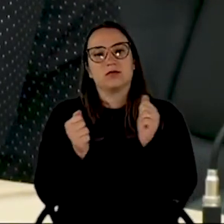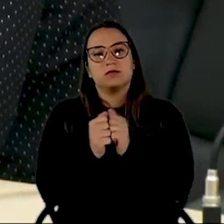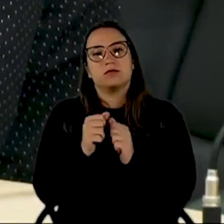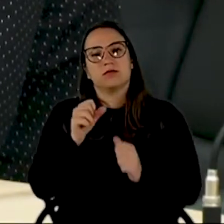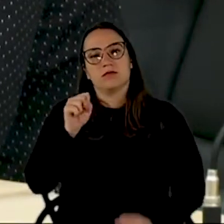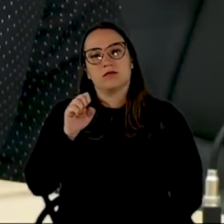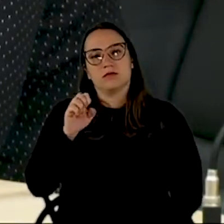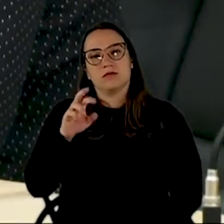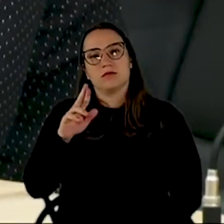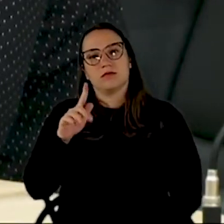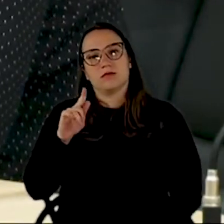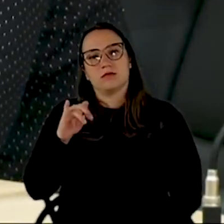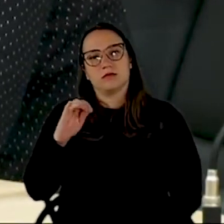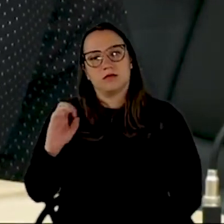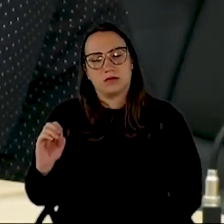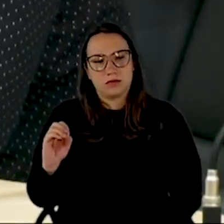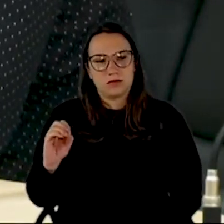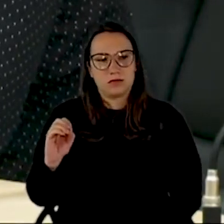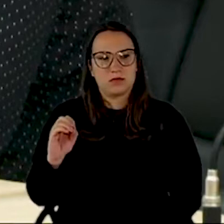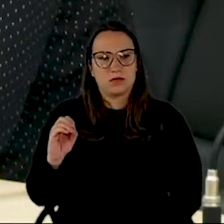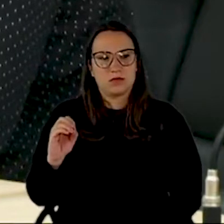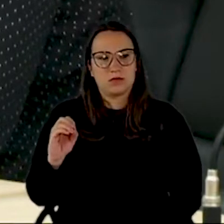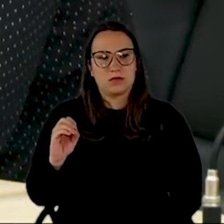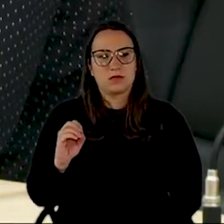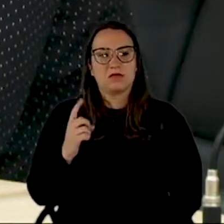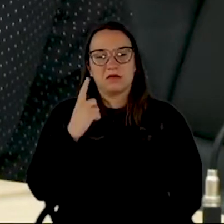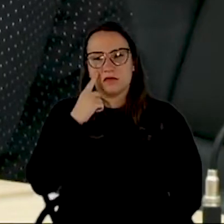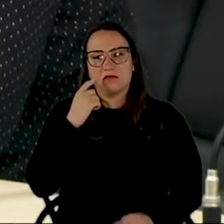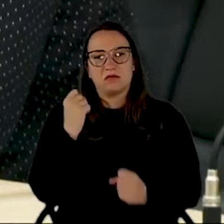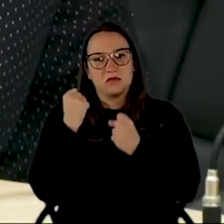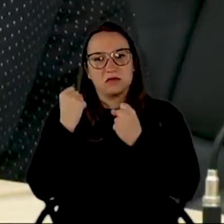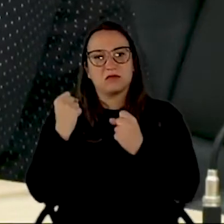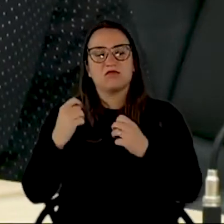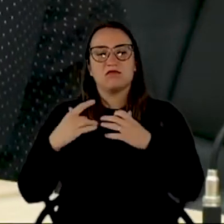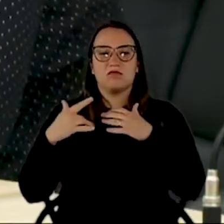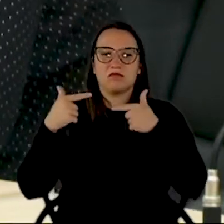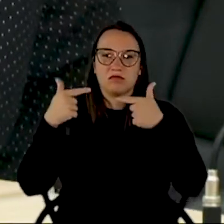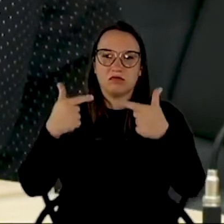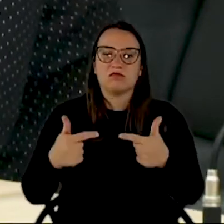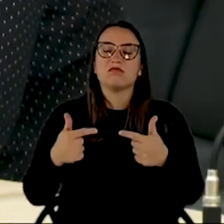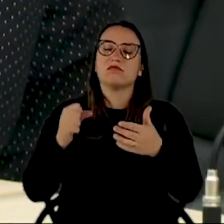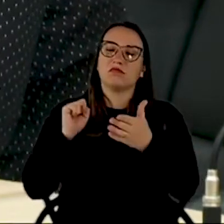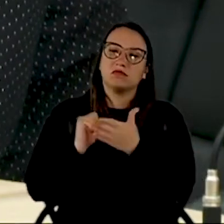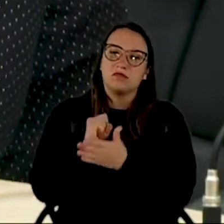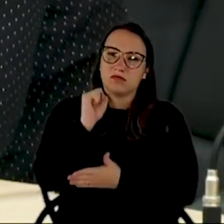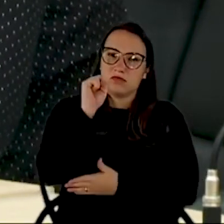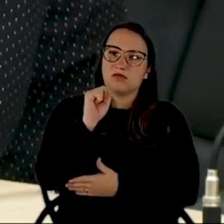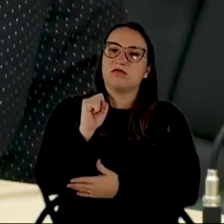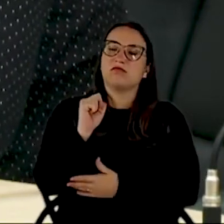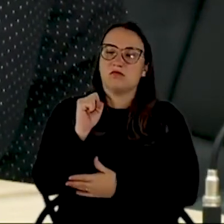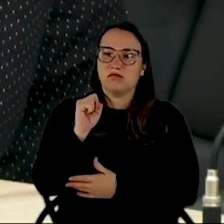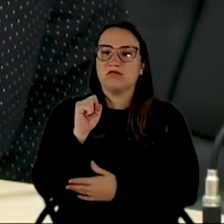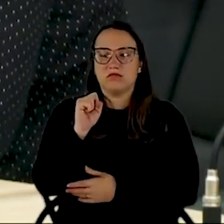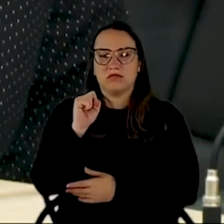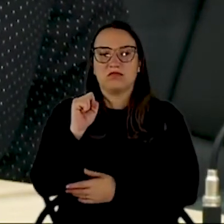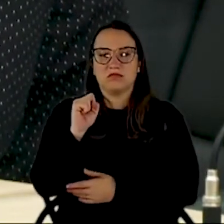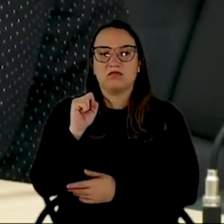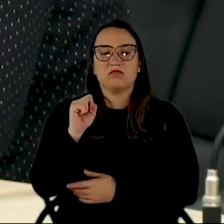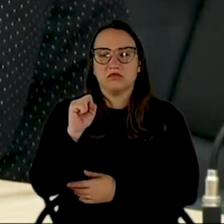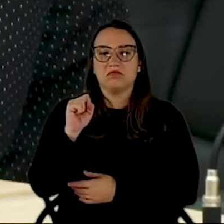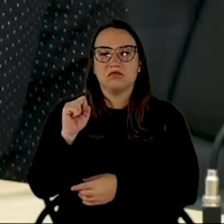Enio? E vi a força, a dedicação, a superação que as pessoas, mesmo com